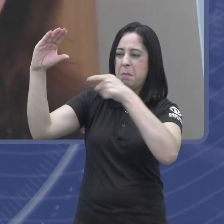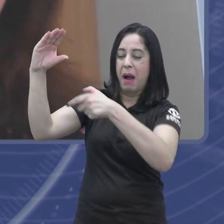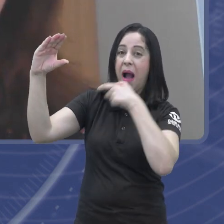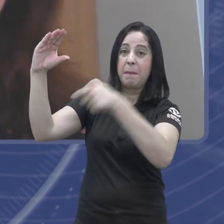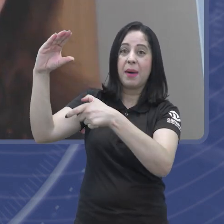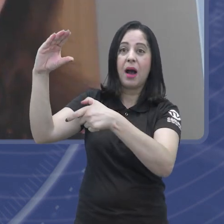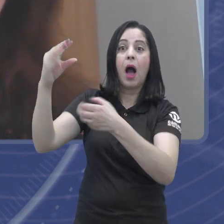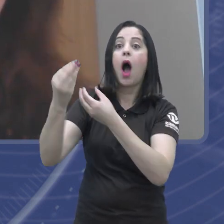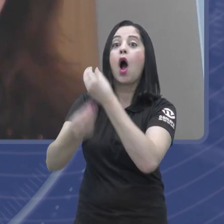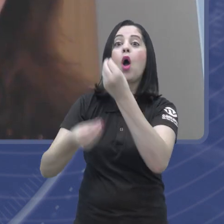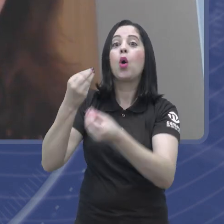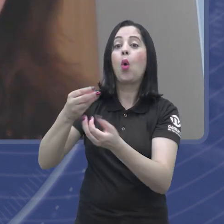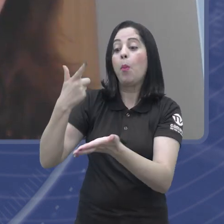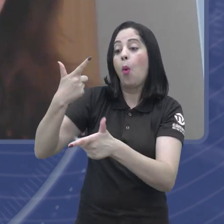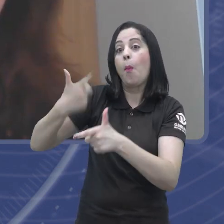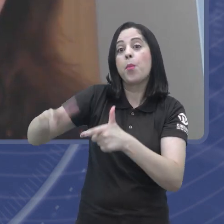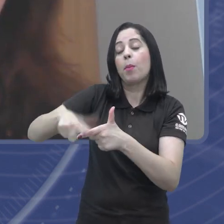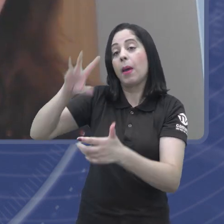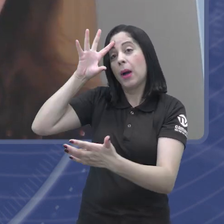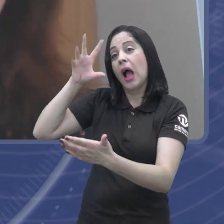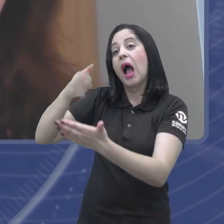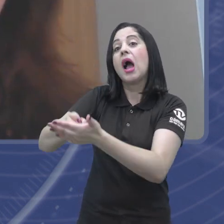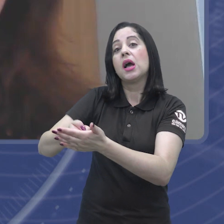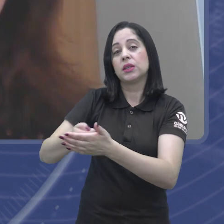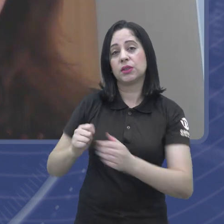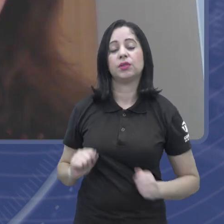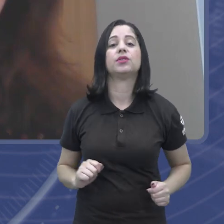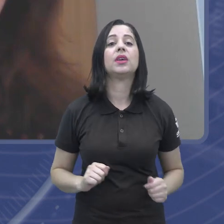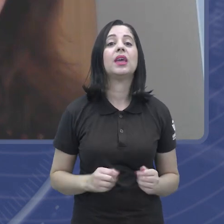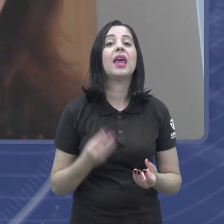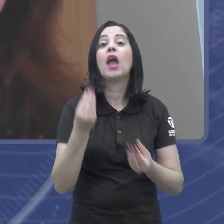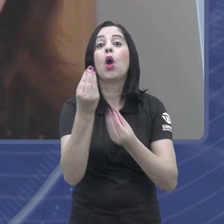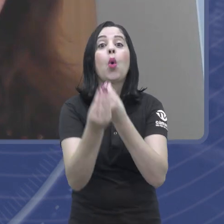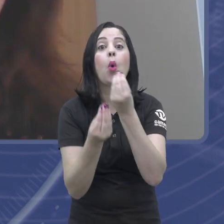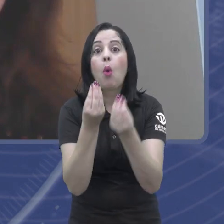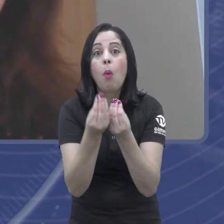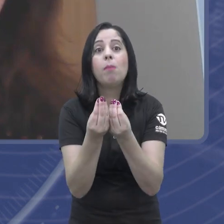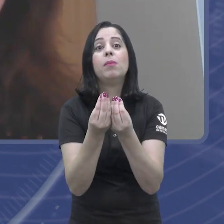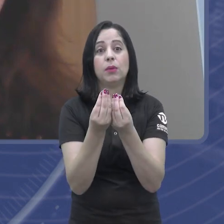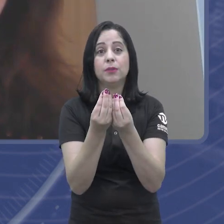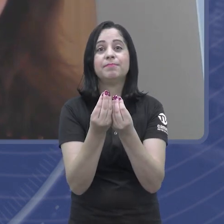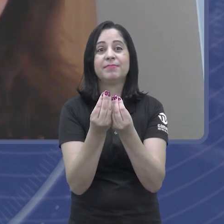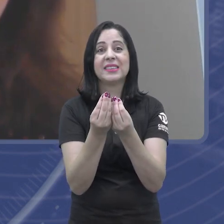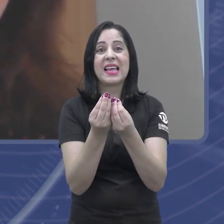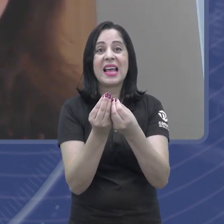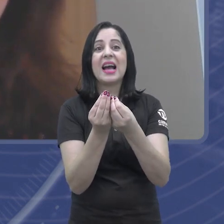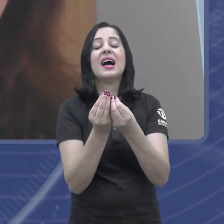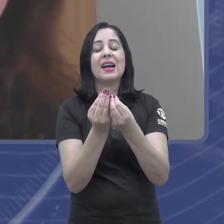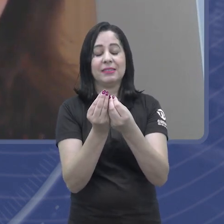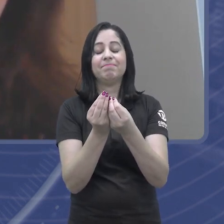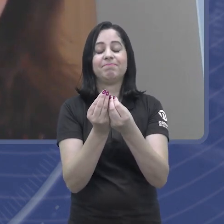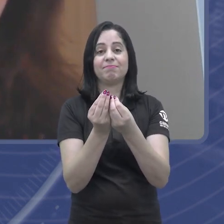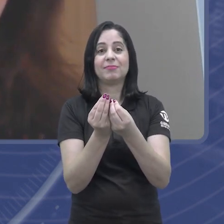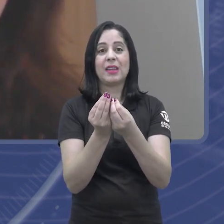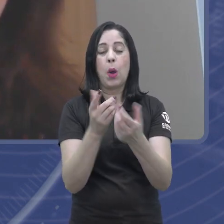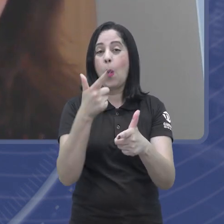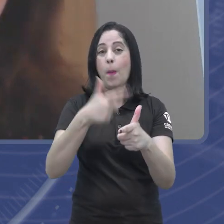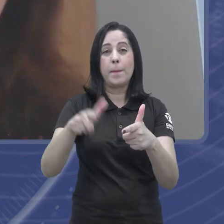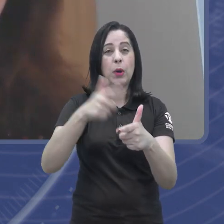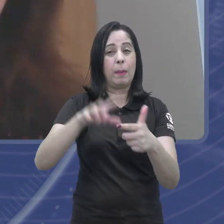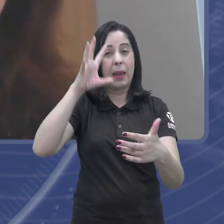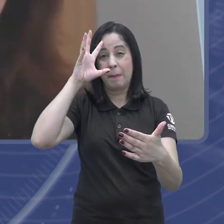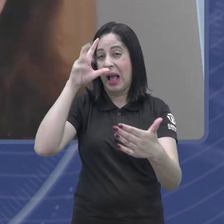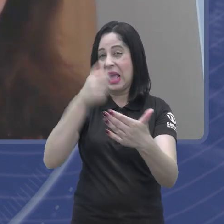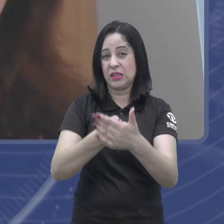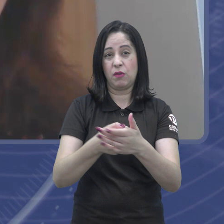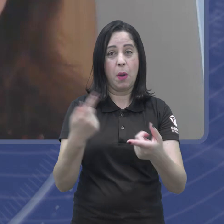acabou entrando nessa crise. Então, Ana, a pergunta que fica é, como lidar com essa presença online que cada vez